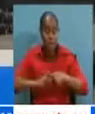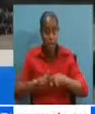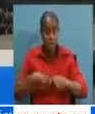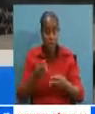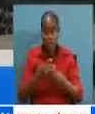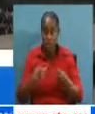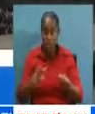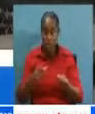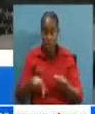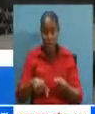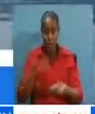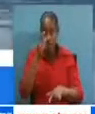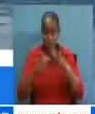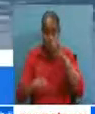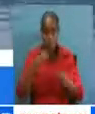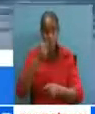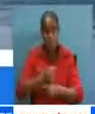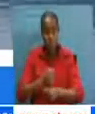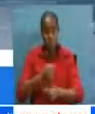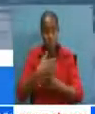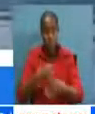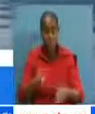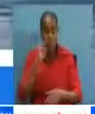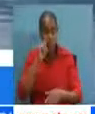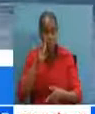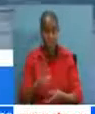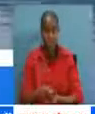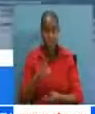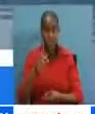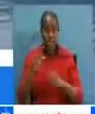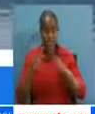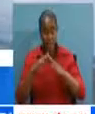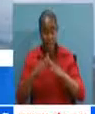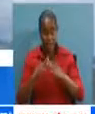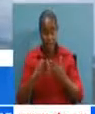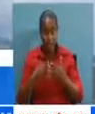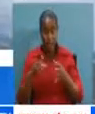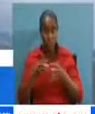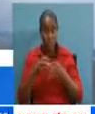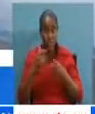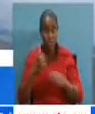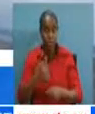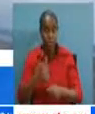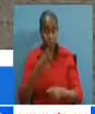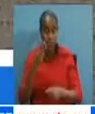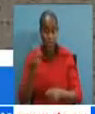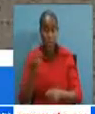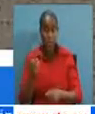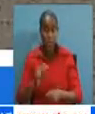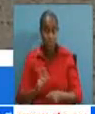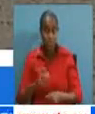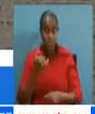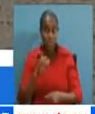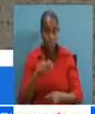do pessoal ao serviço no setor do turismo residencial duro é favorável no terceiro trimestre de 2010 a